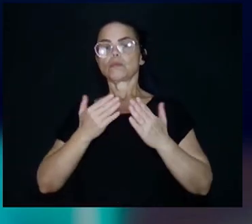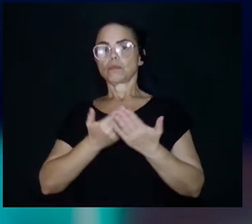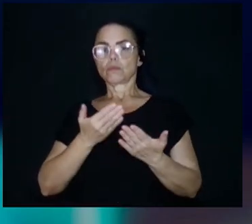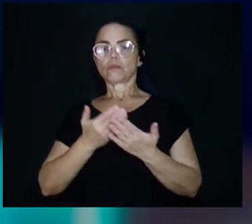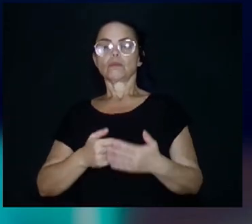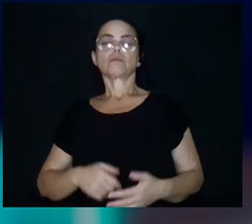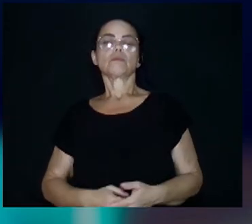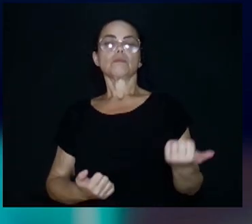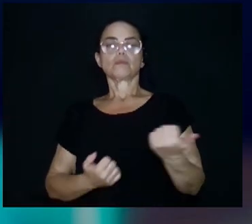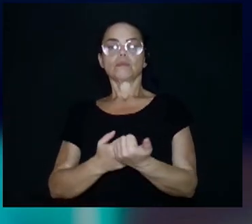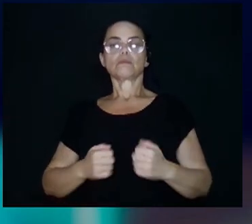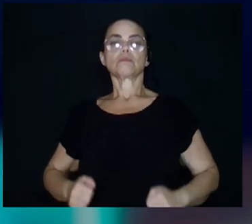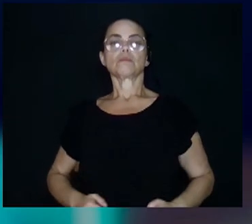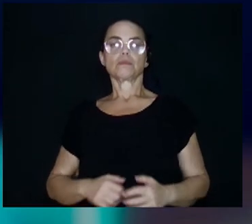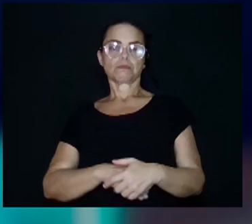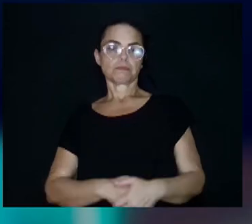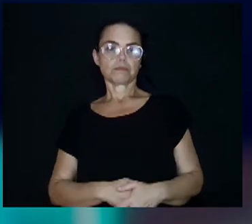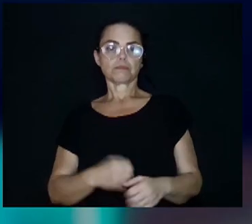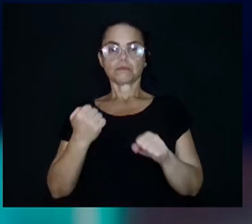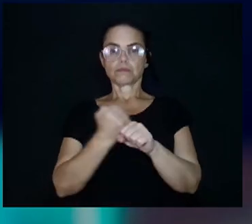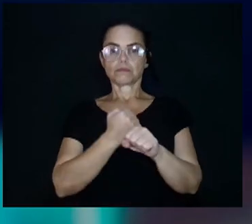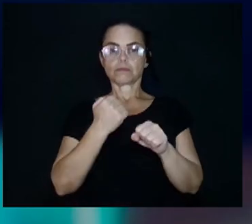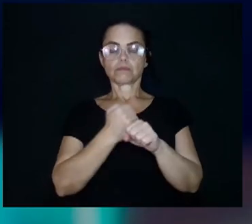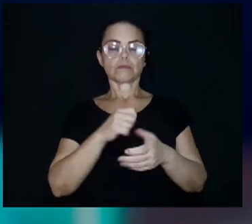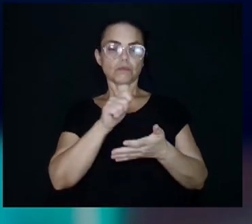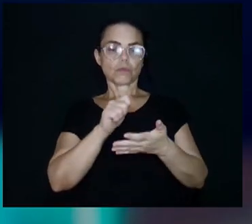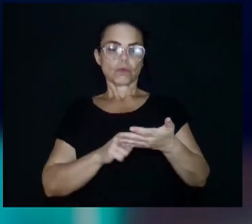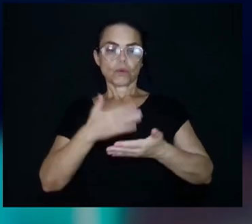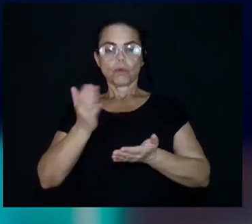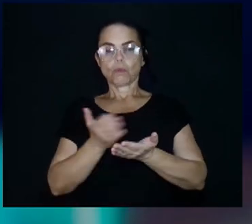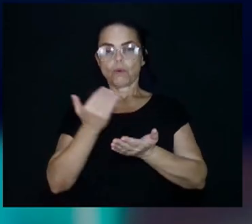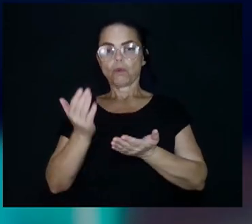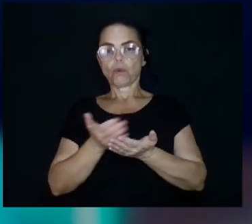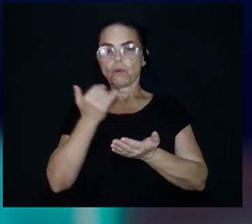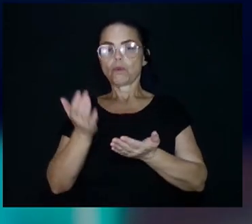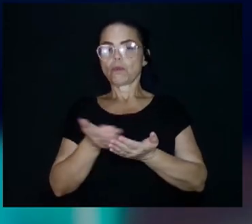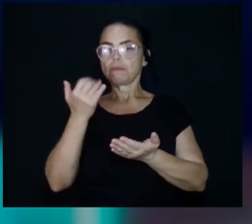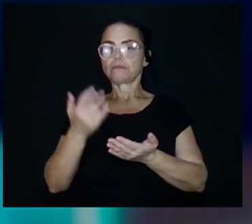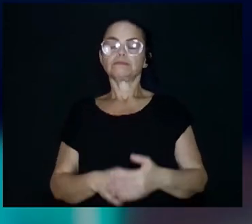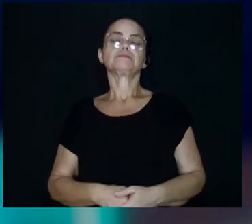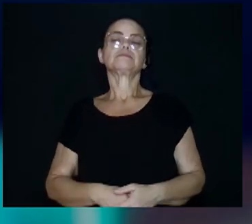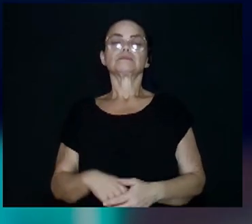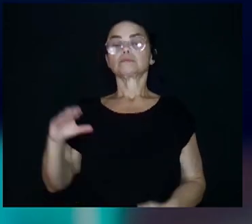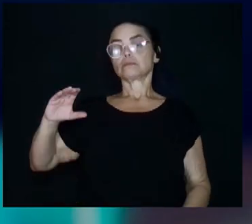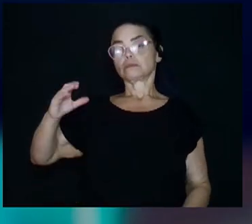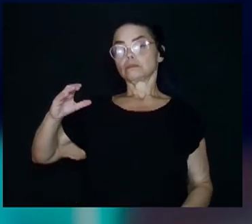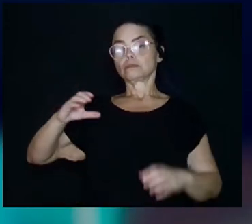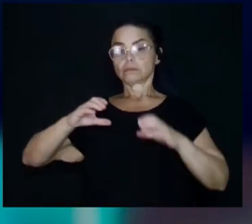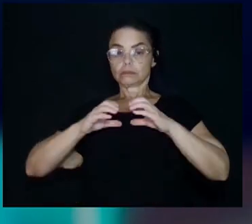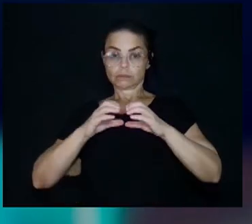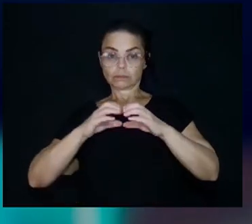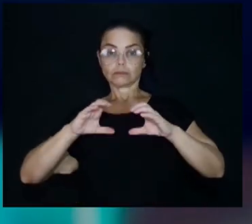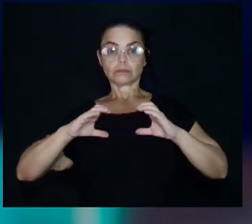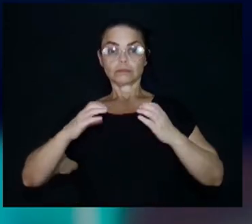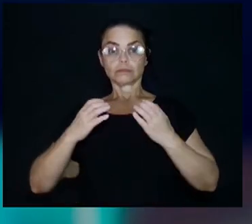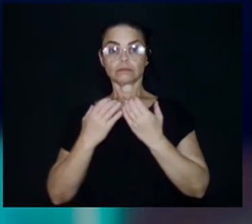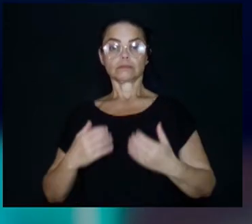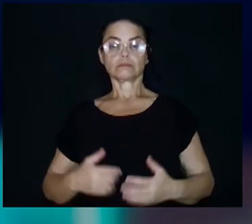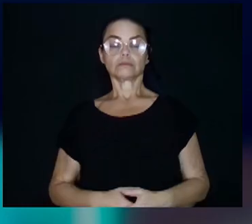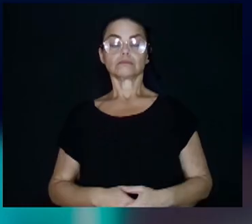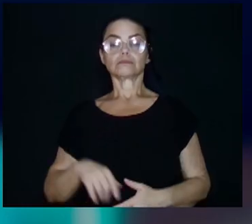obras bibliográficas e o nosso comitê científico, que, mais uma vez eu tenho que falar, a Lívia faz parte.